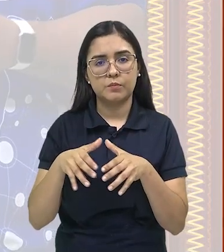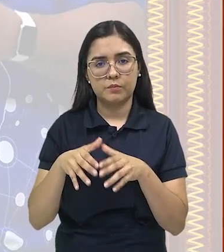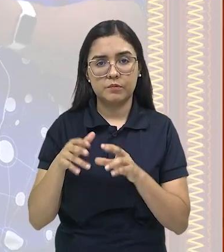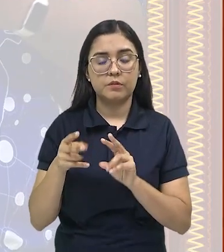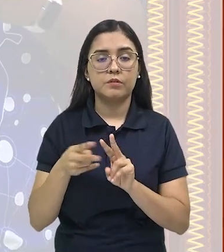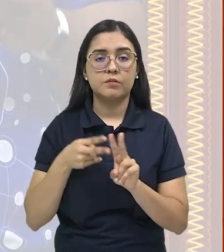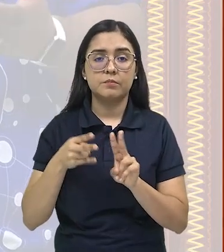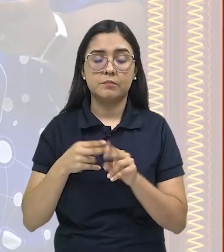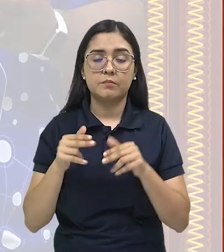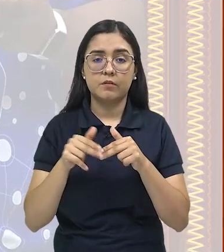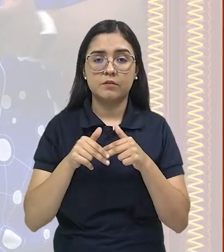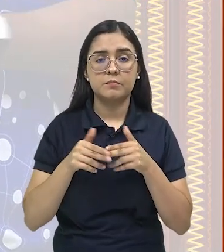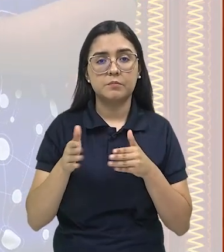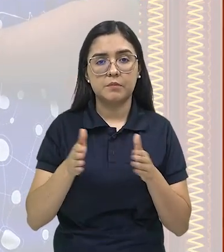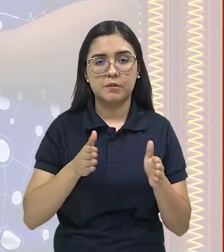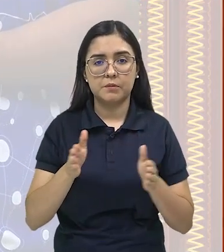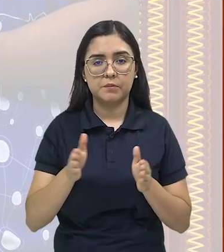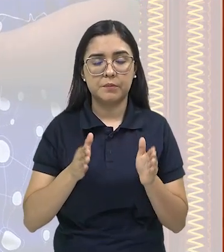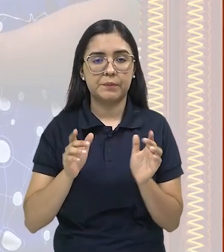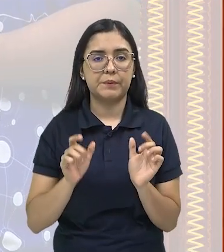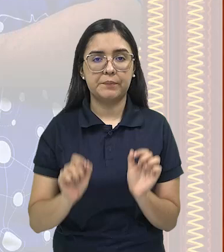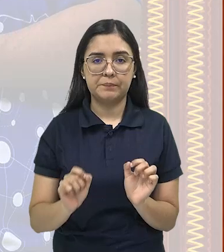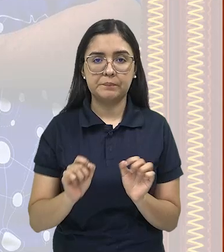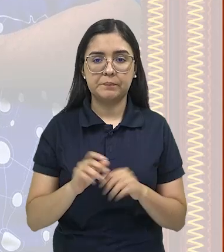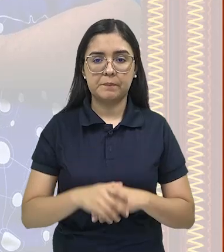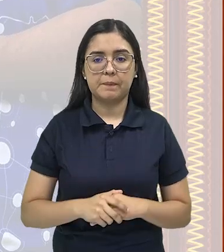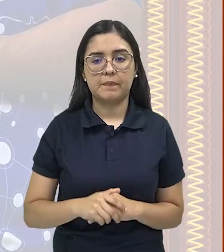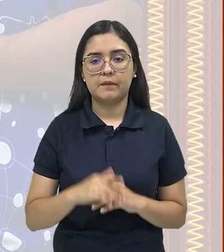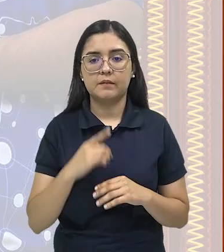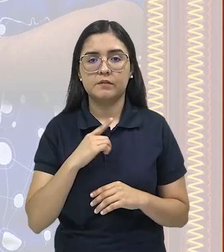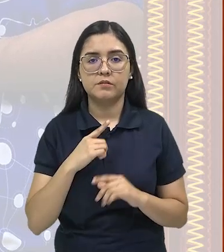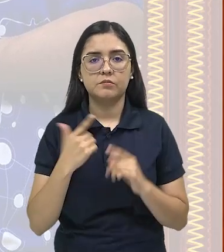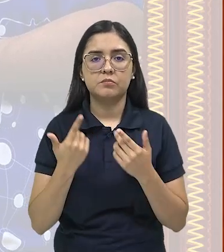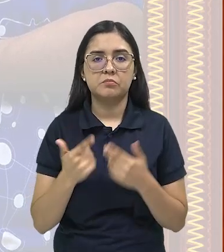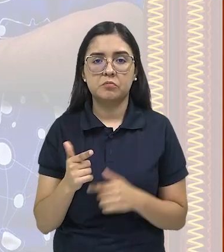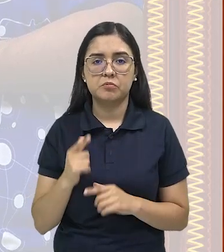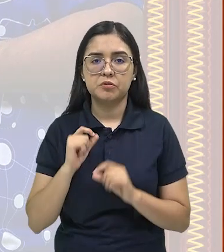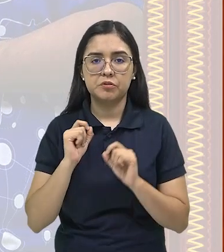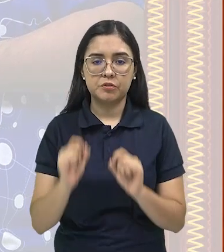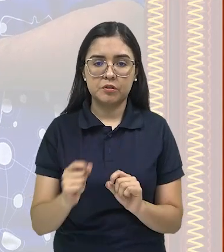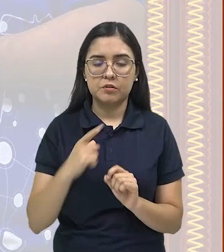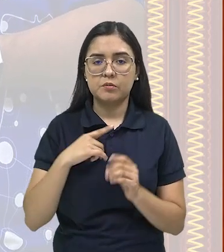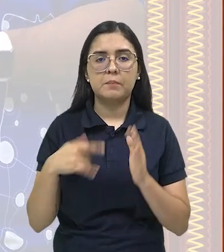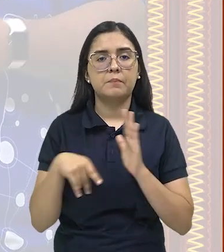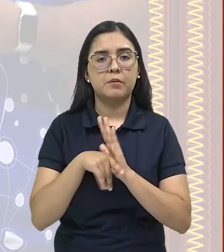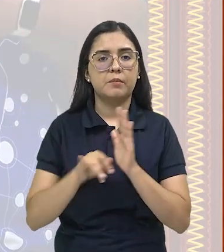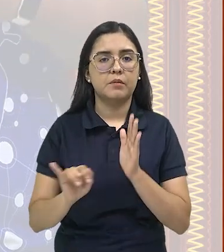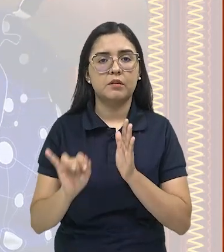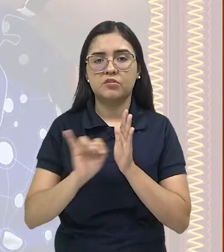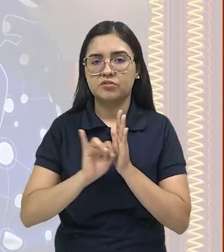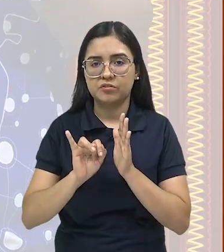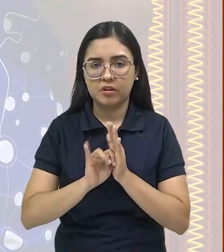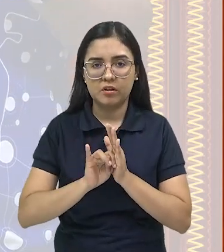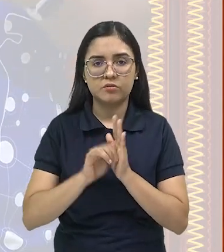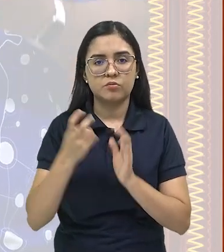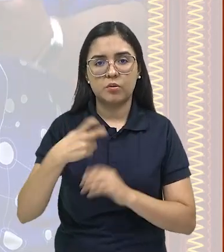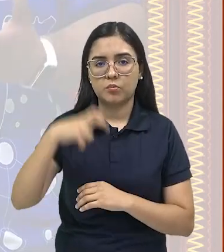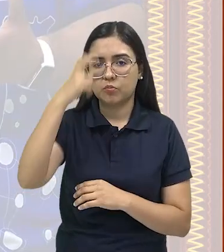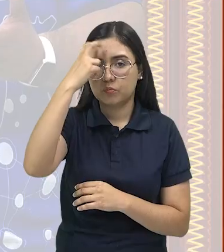populações que, a partir desse momento, ficavam, então, ali sem suas referências de origem, né? Sem suas